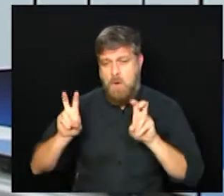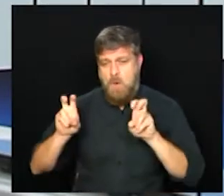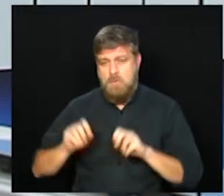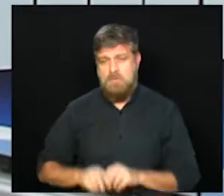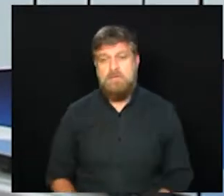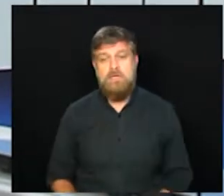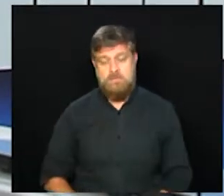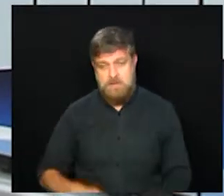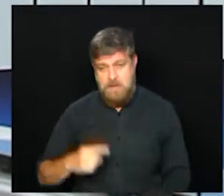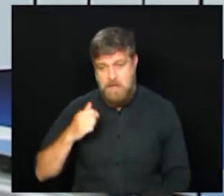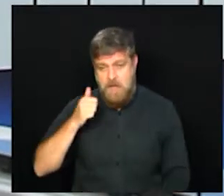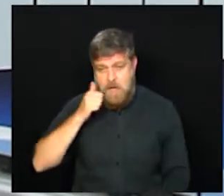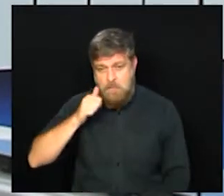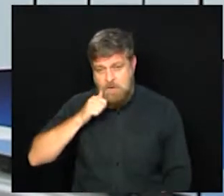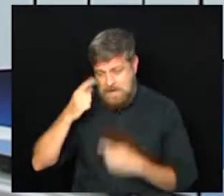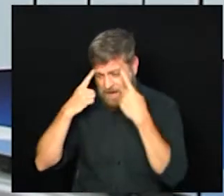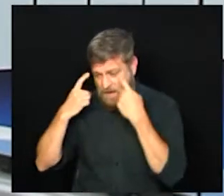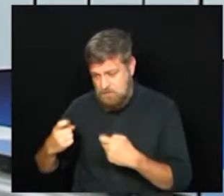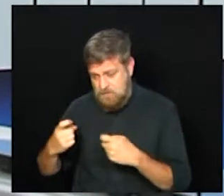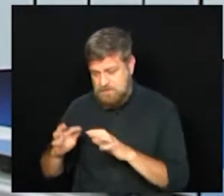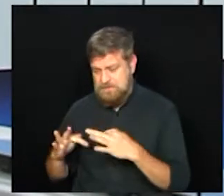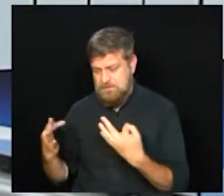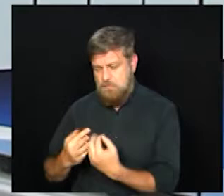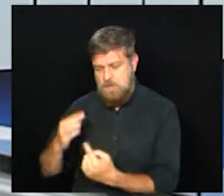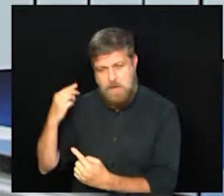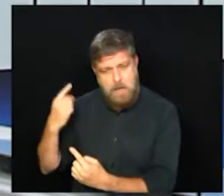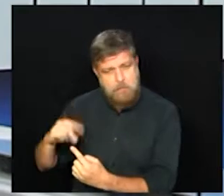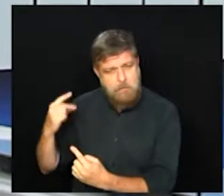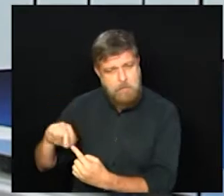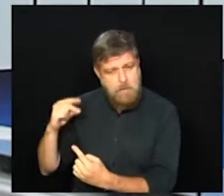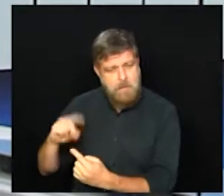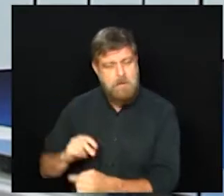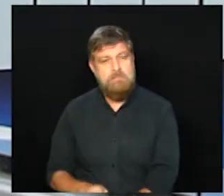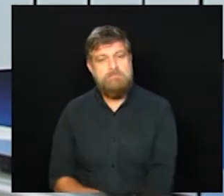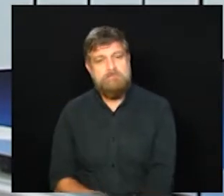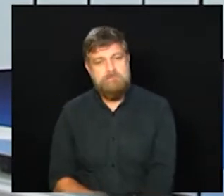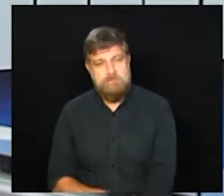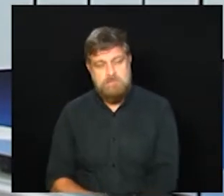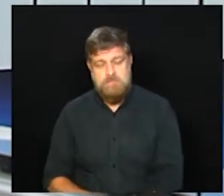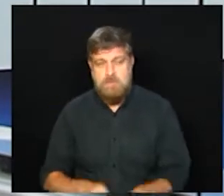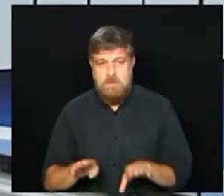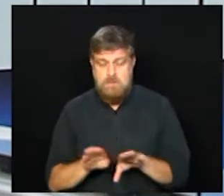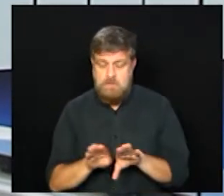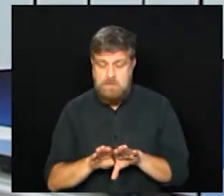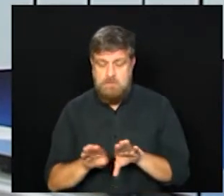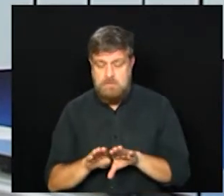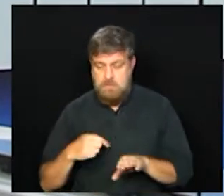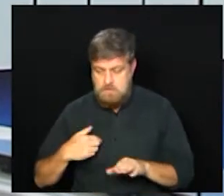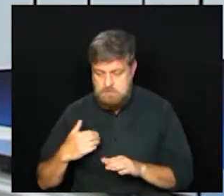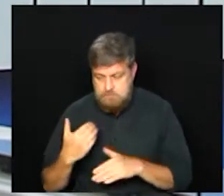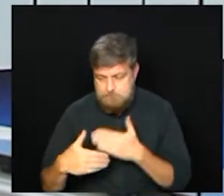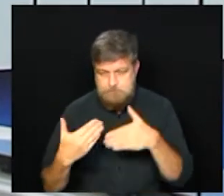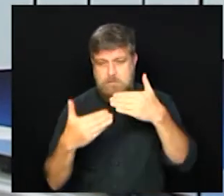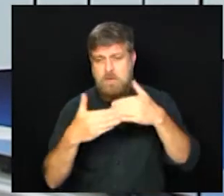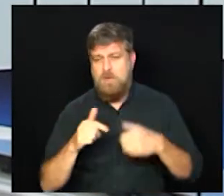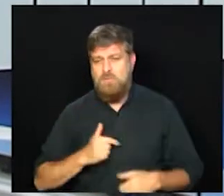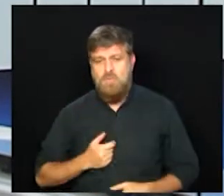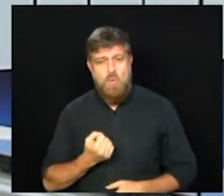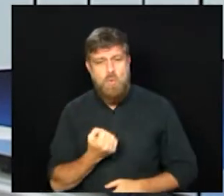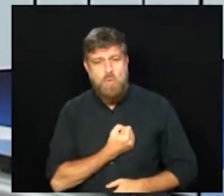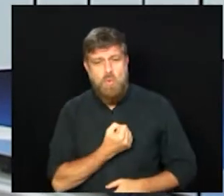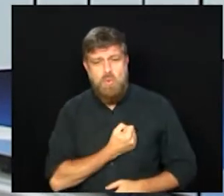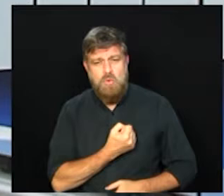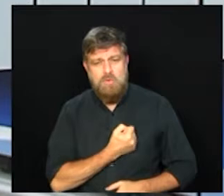a violência doméstica e familiar contra a mulher. Ao mesmo tempo que avançamos, os casos